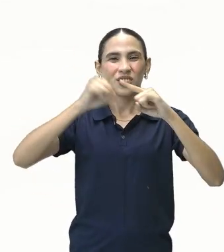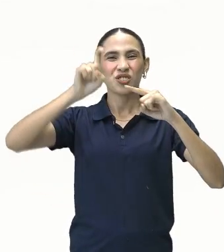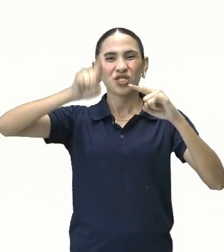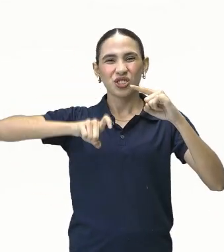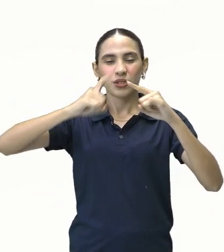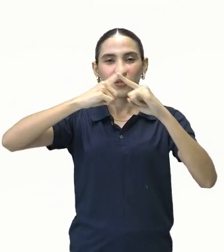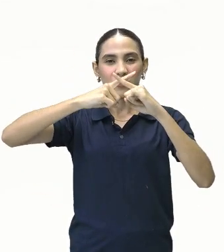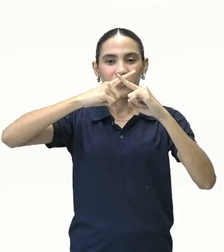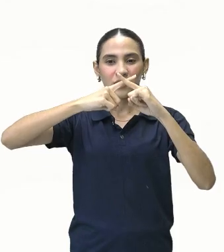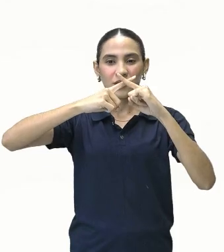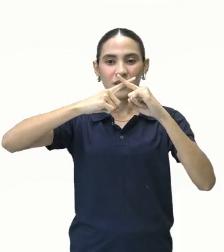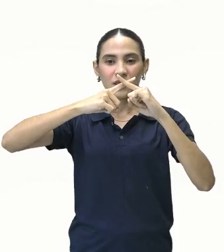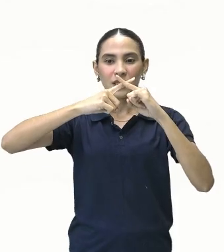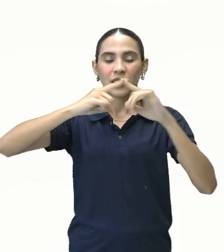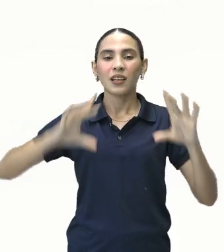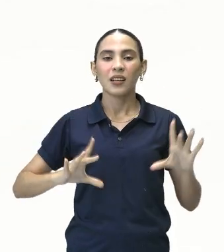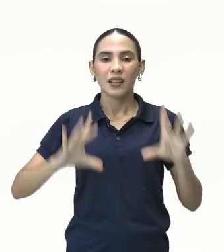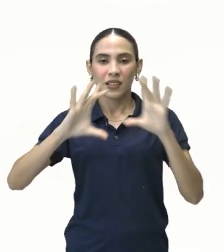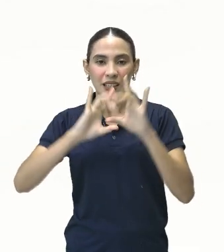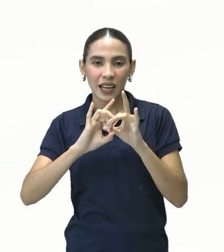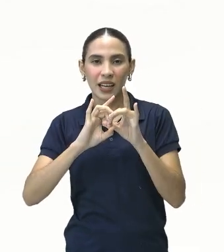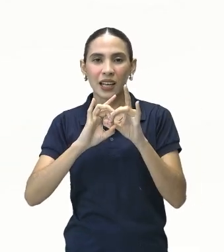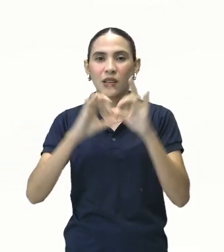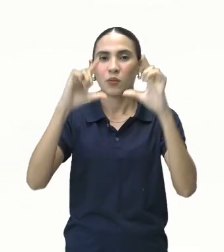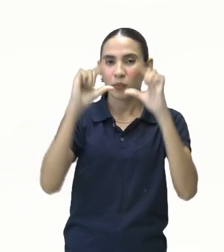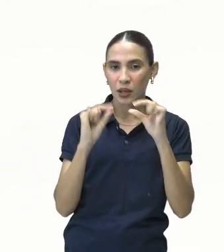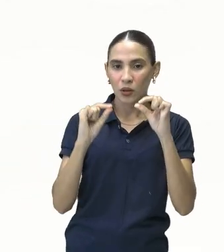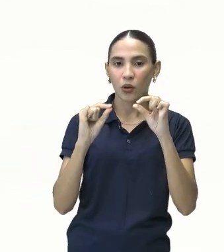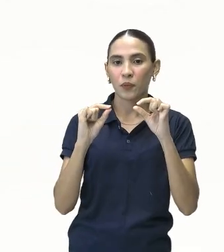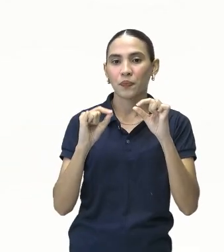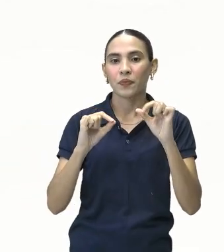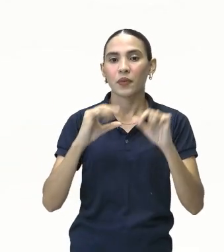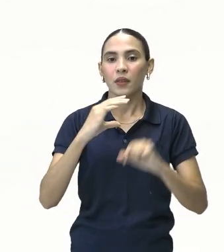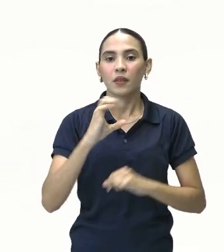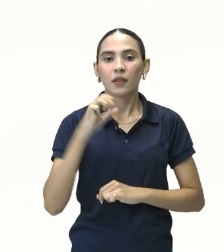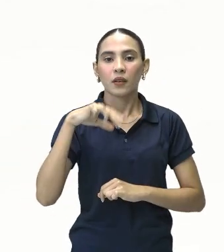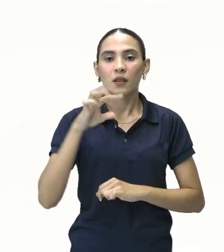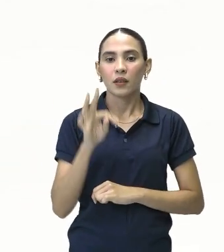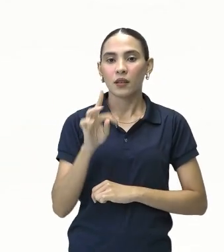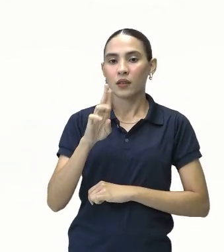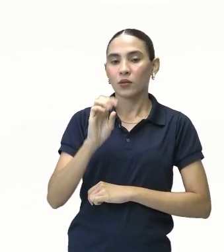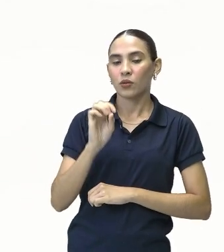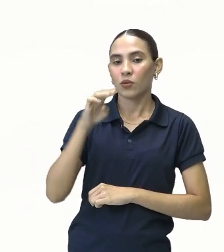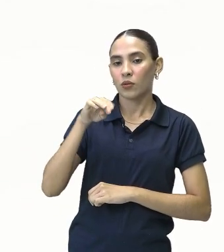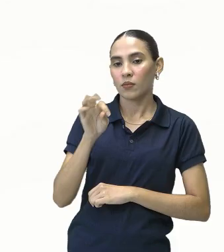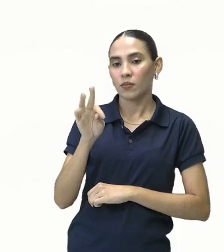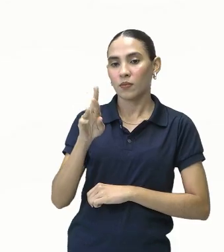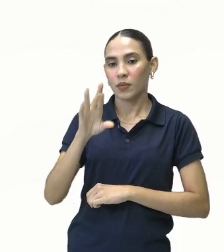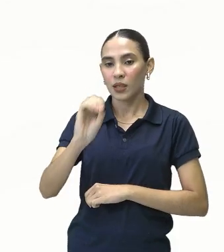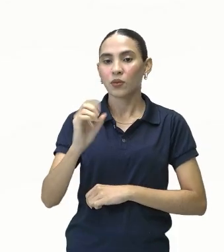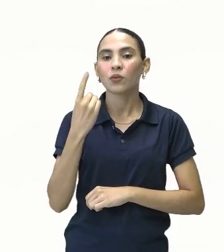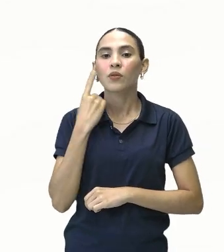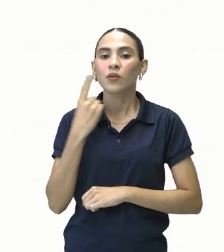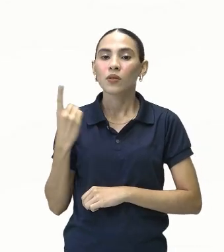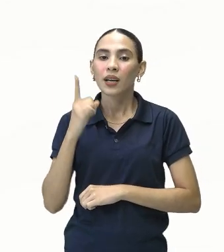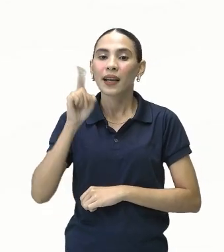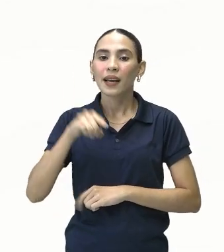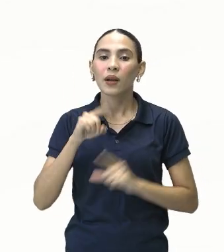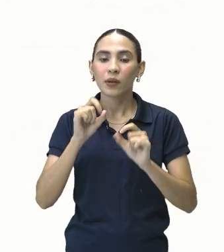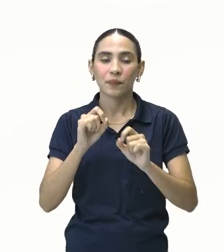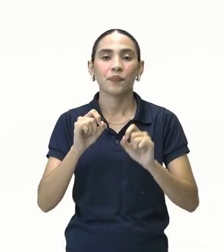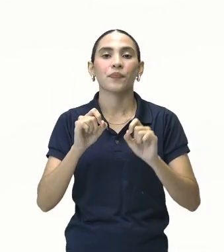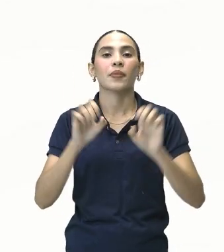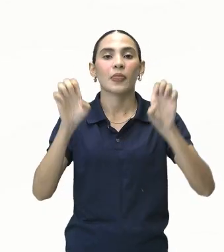bom? Ligado a uma estrutura menor central, chamada de centrômero, e é esse aqui que é